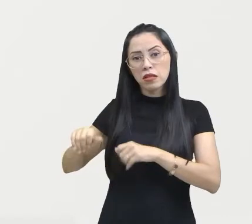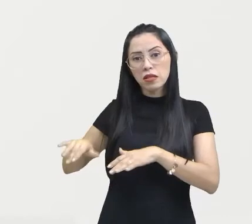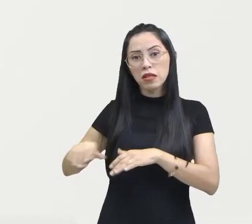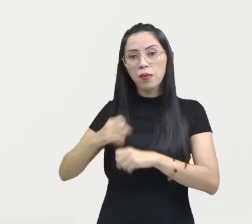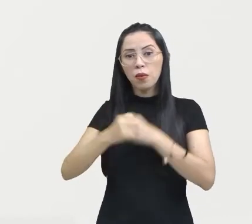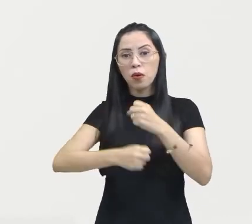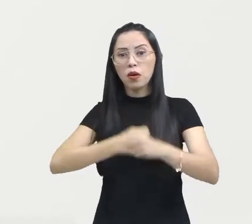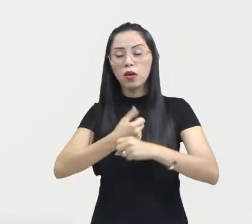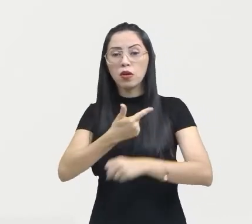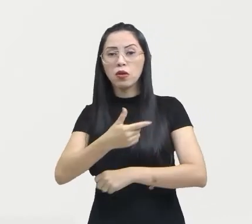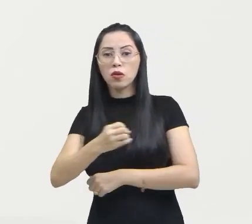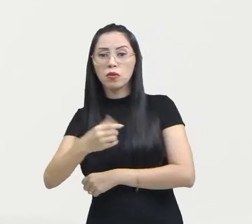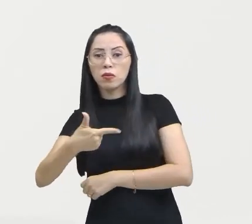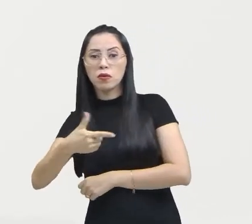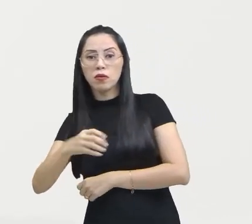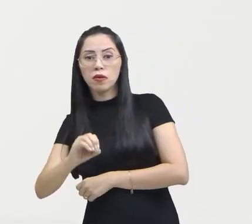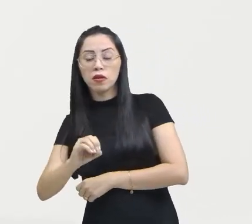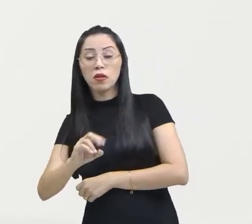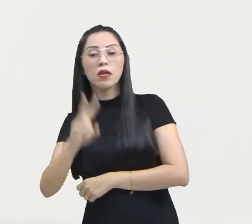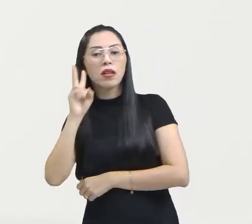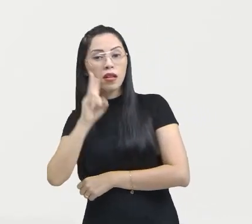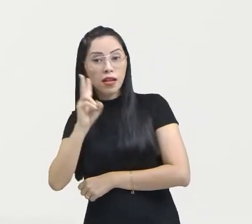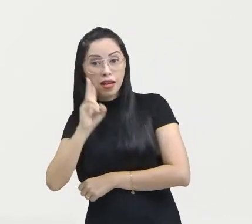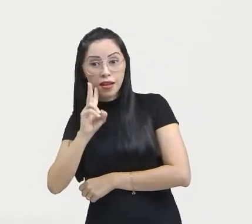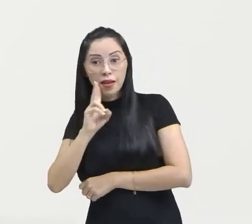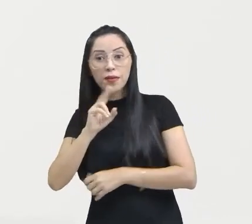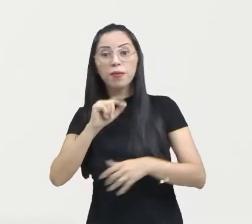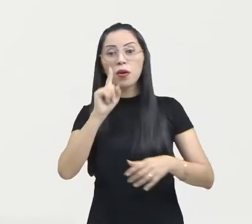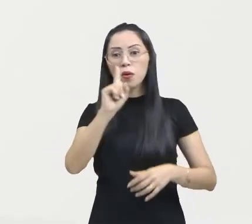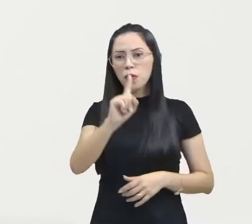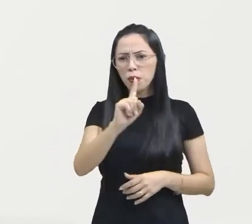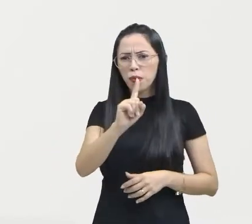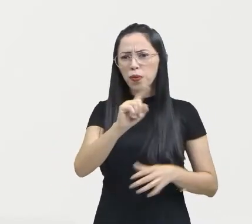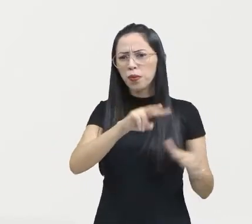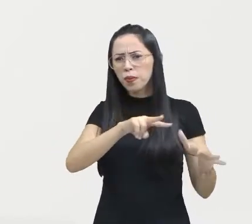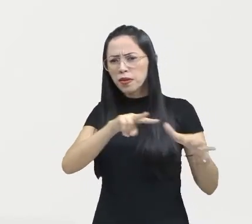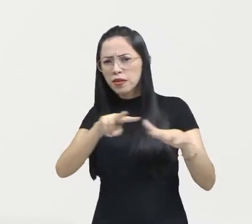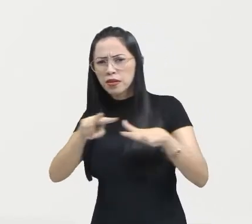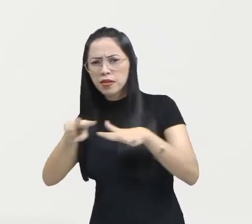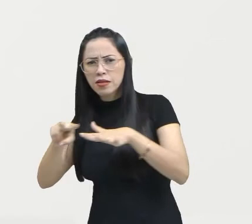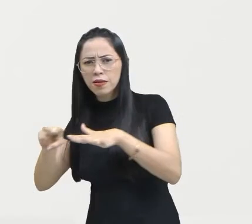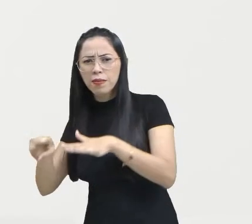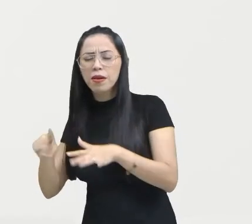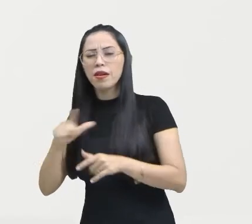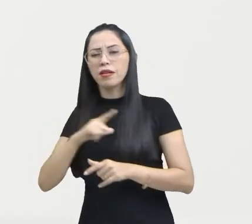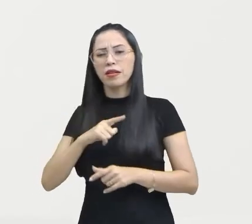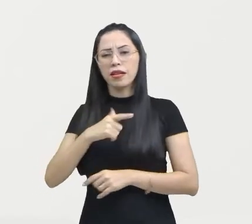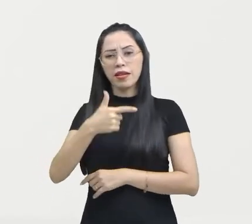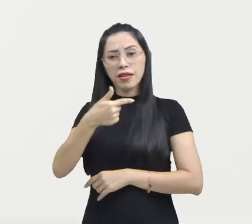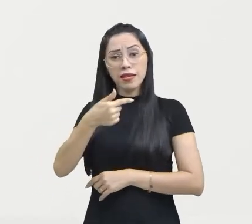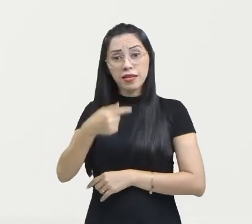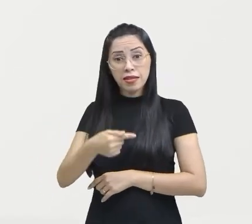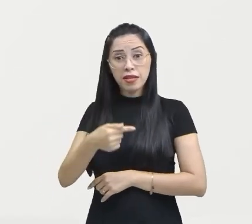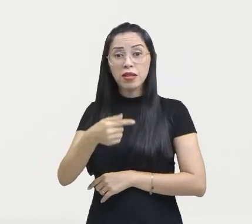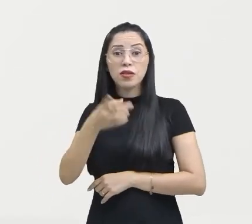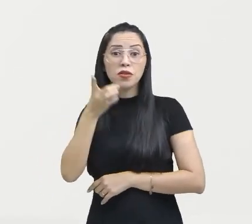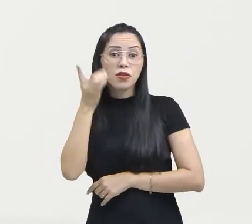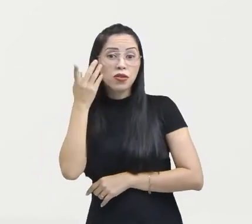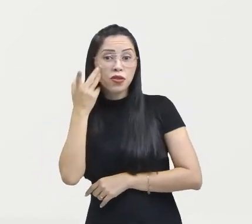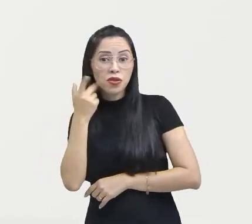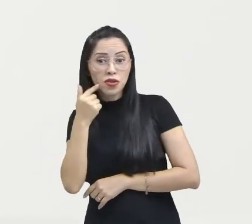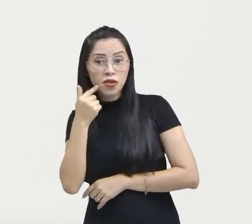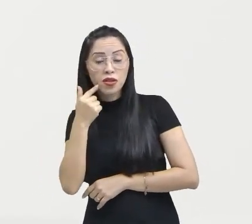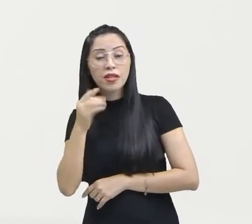Uma semana tem 7 dias, correto? Sim. Olha aqui, ó. Domingo, segunda, terça, quarta, quinta,